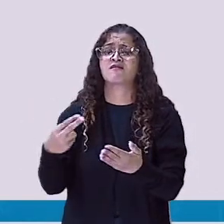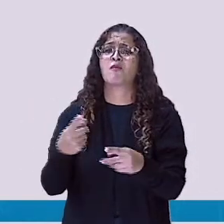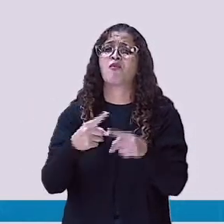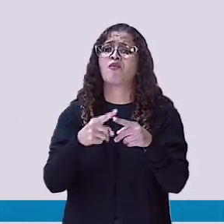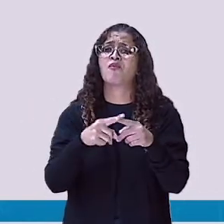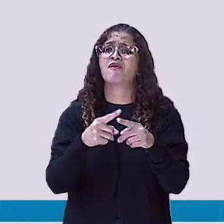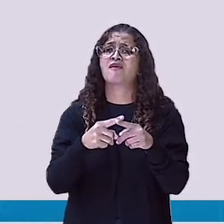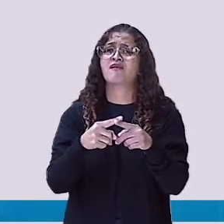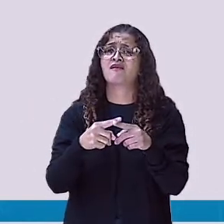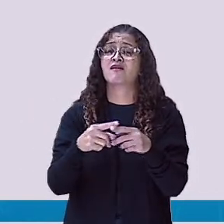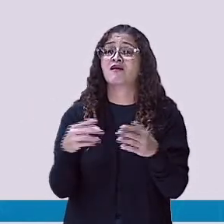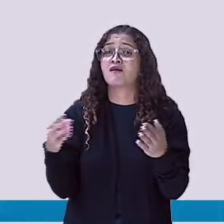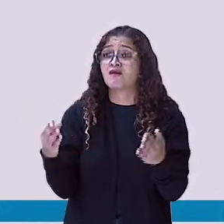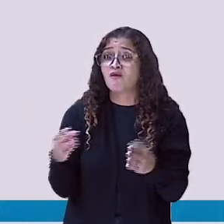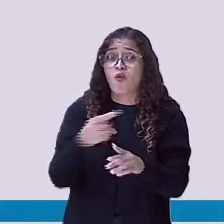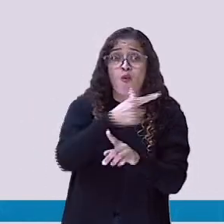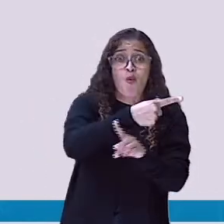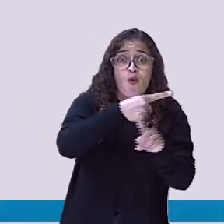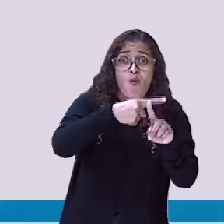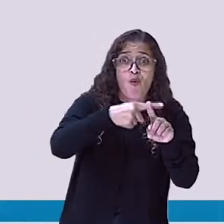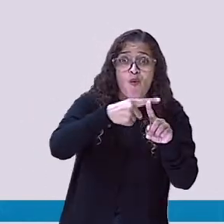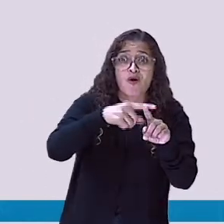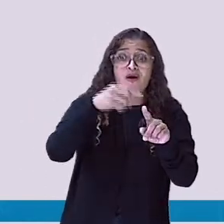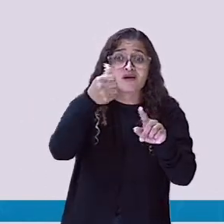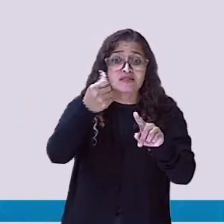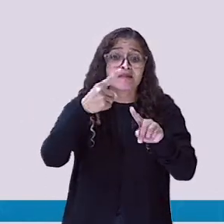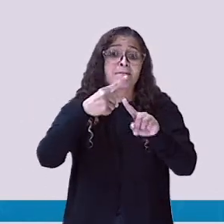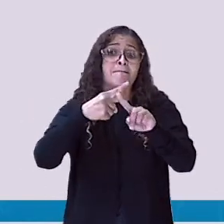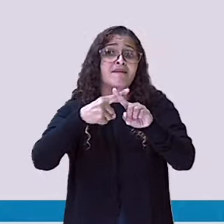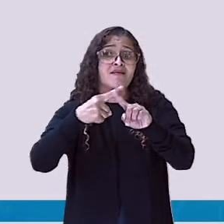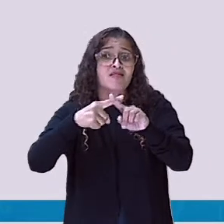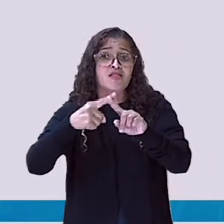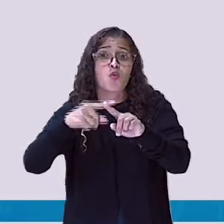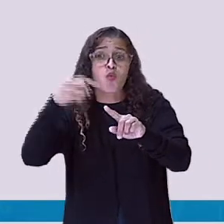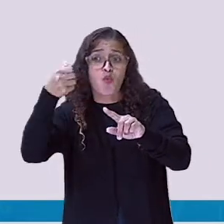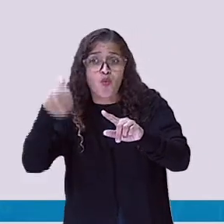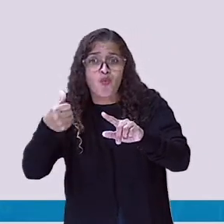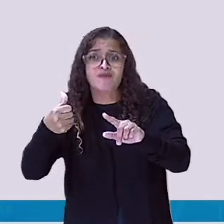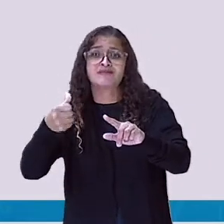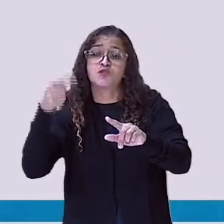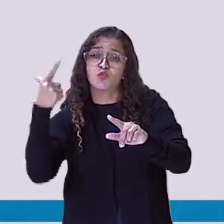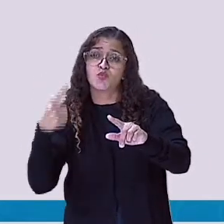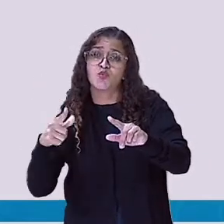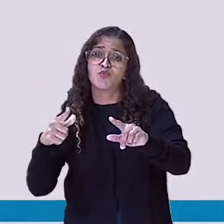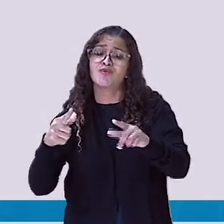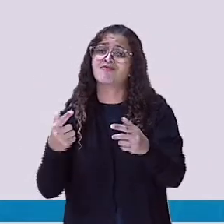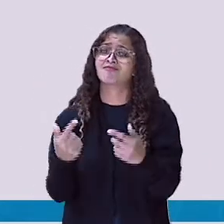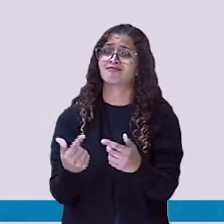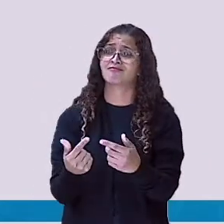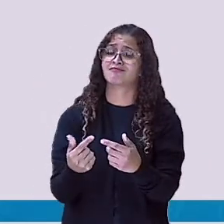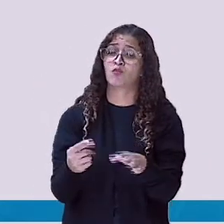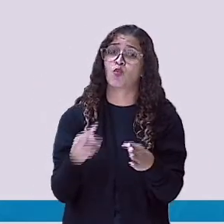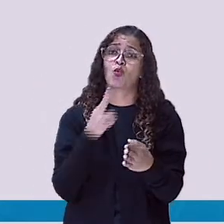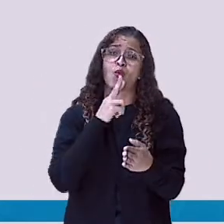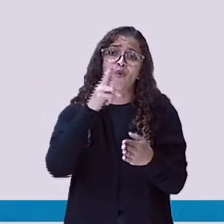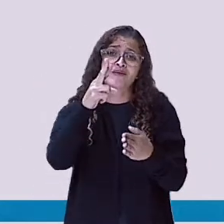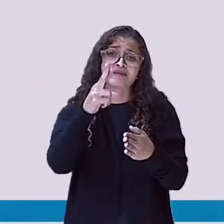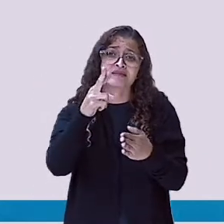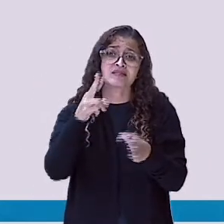vez o número 6 e outra vez o número 6, que é a mesma resposta, é o número